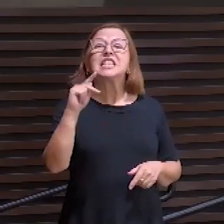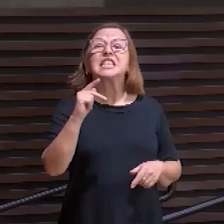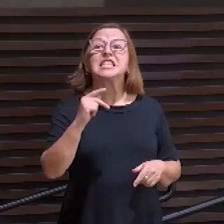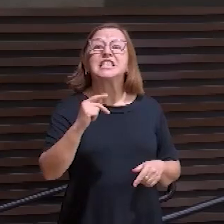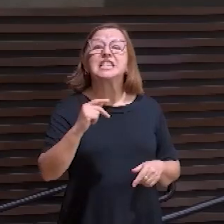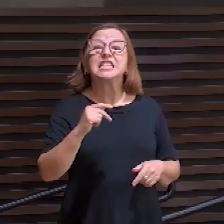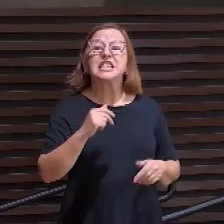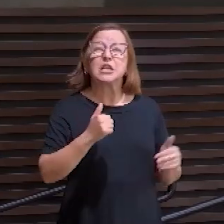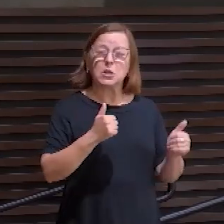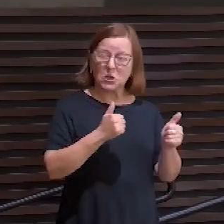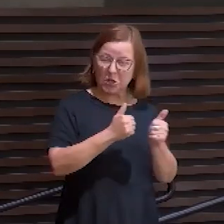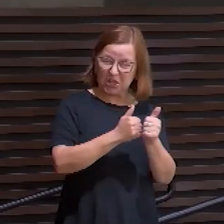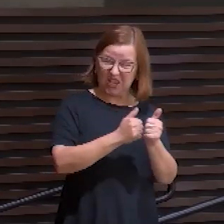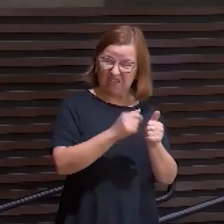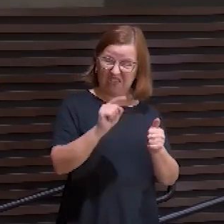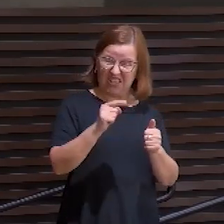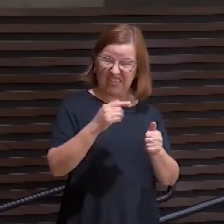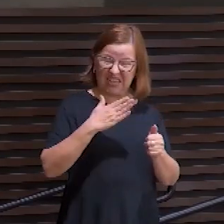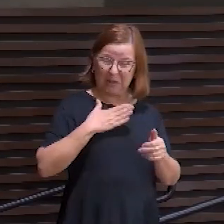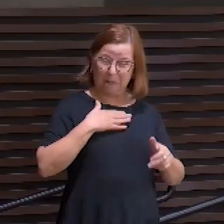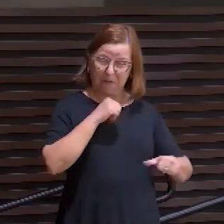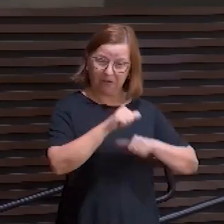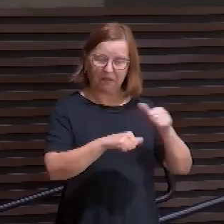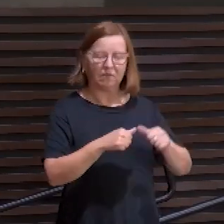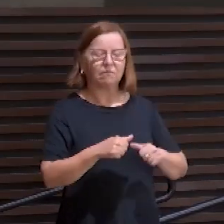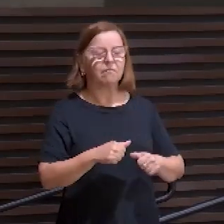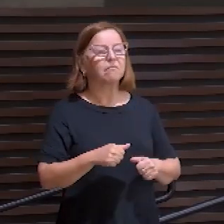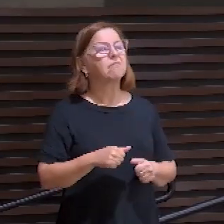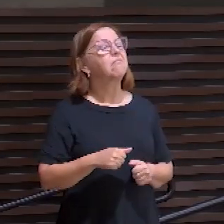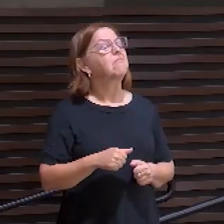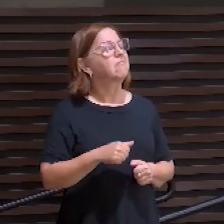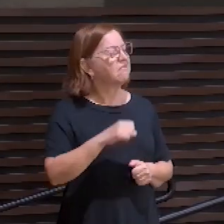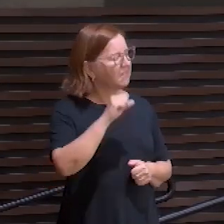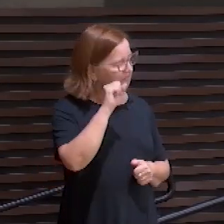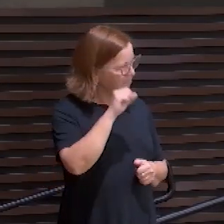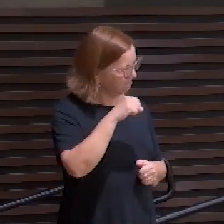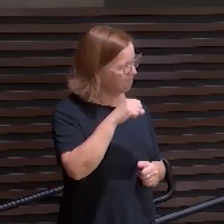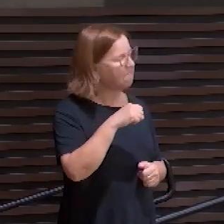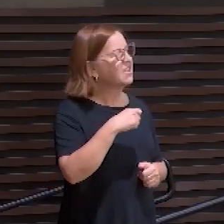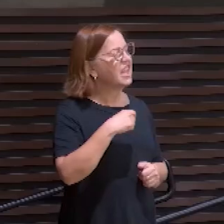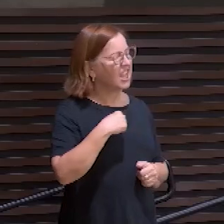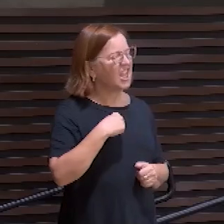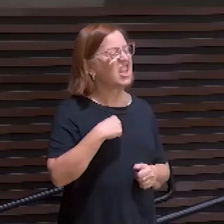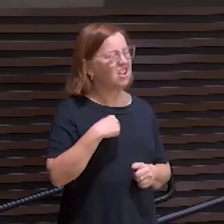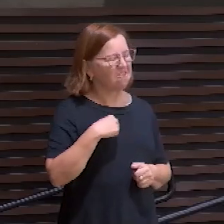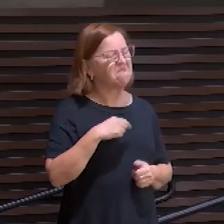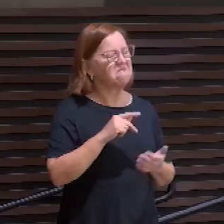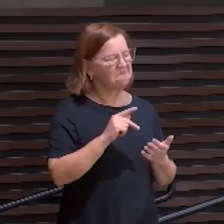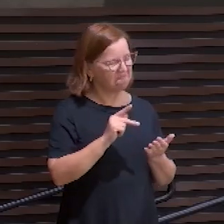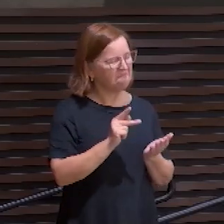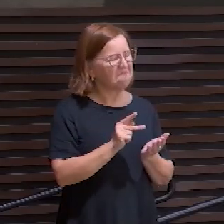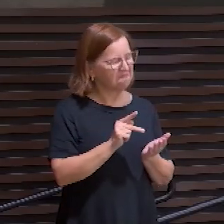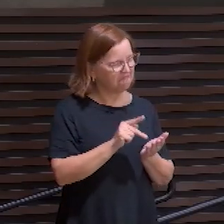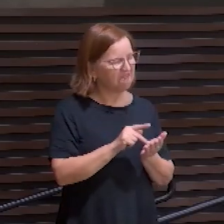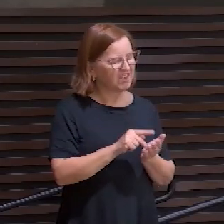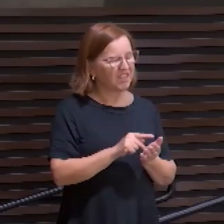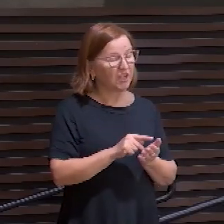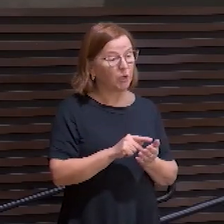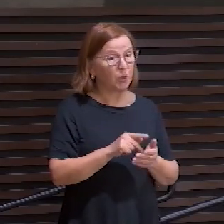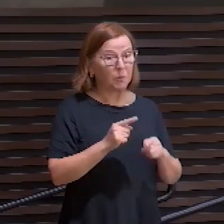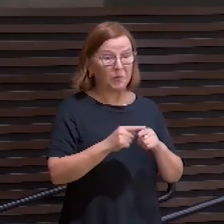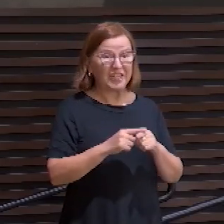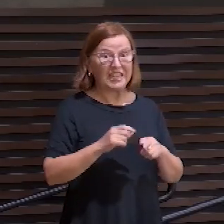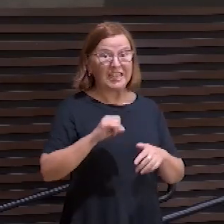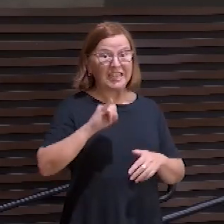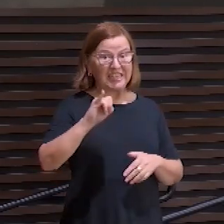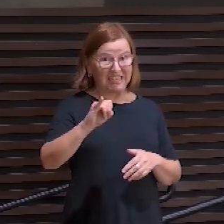me converteu." O Moody disse: "Com certeza fui eu, porque se fosse Jesus, você não estava desse jeito."